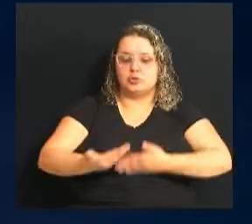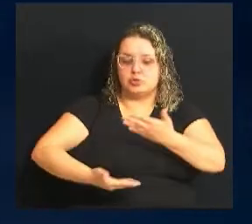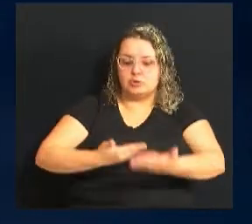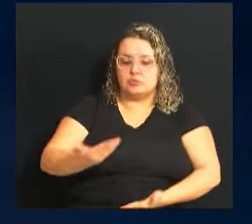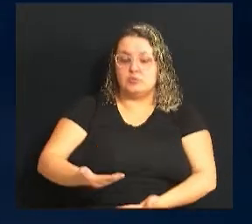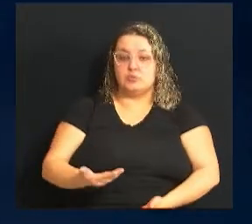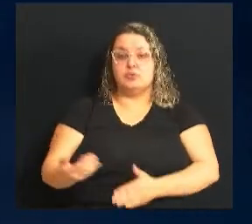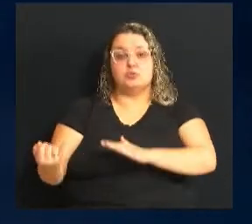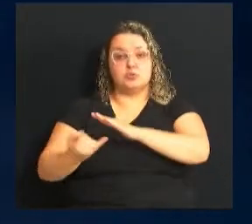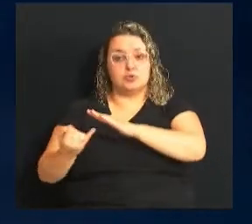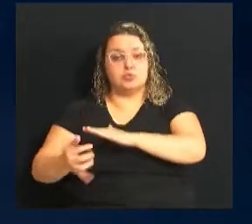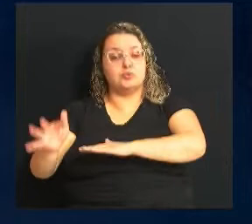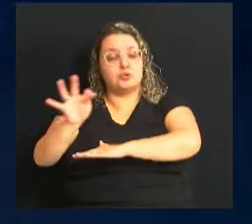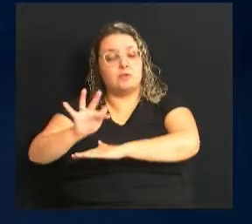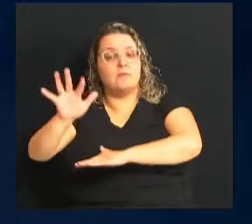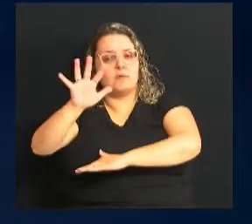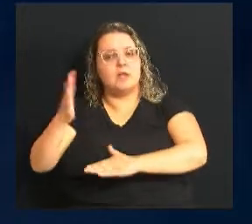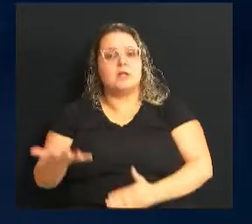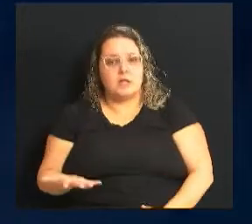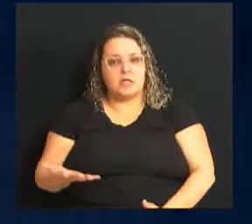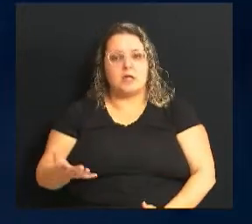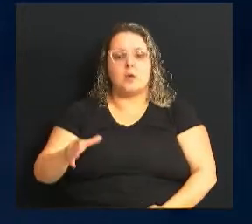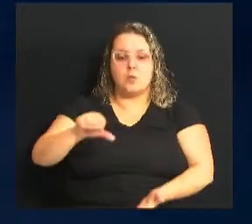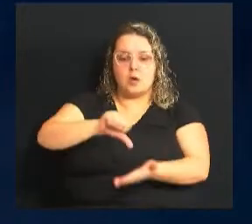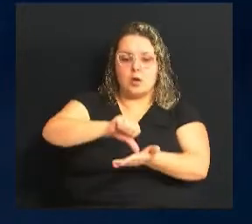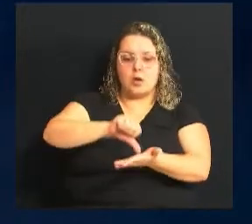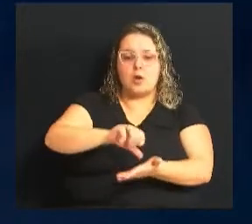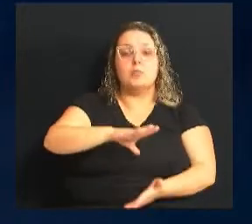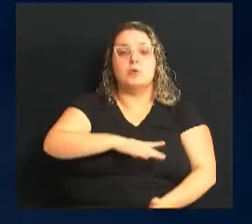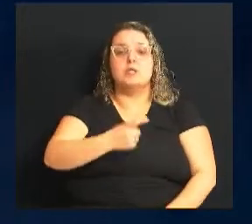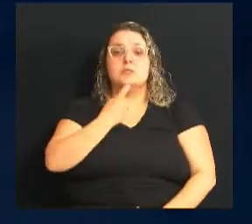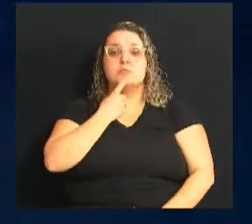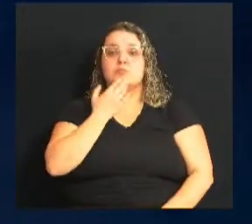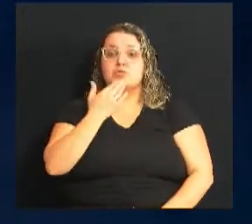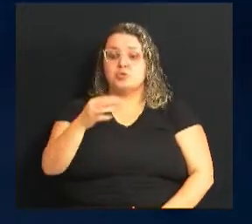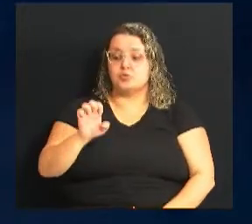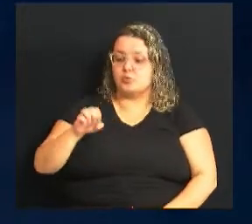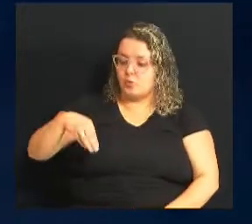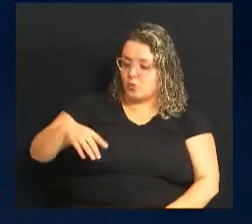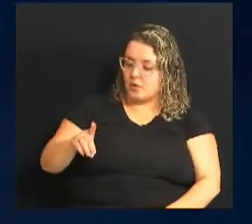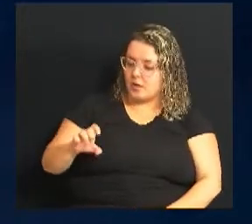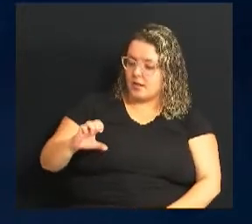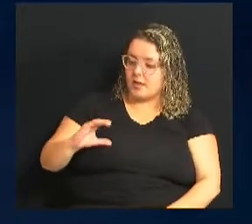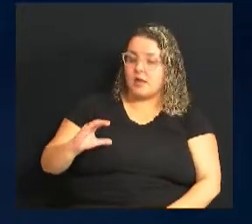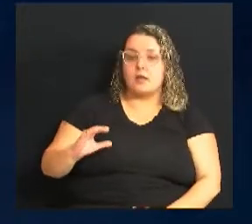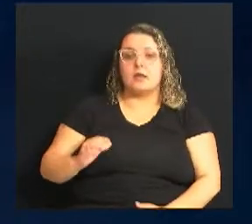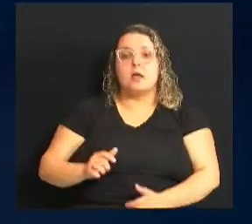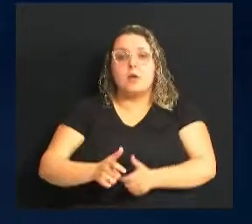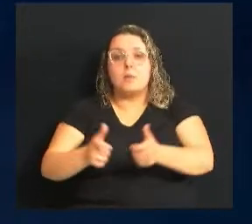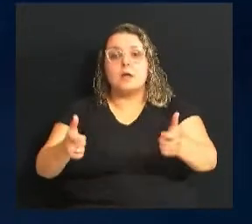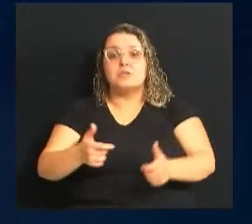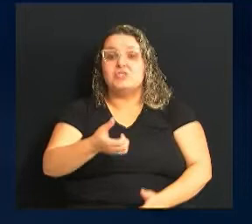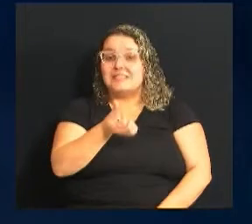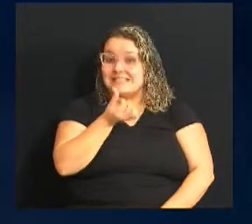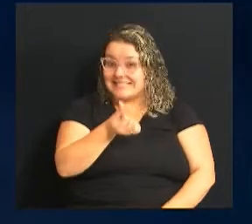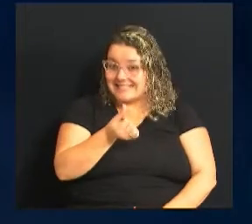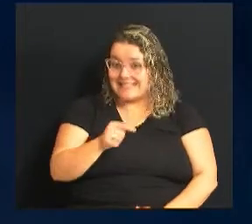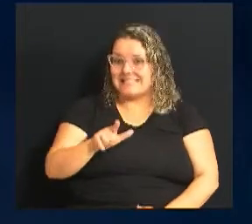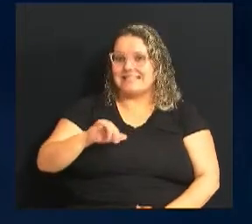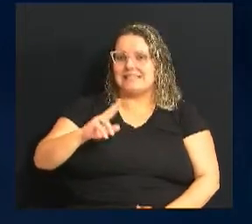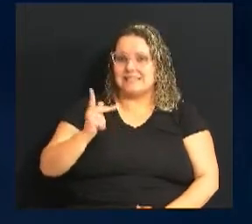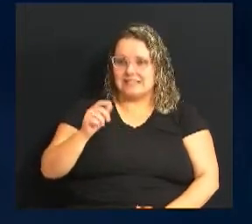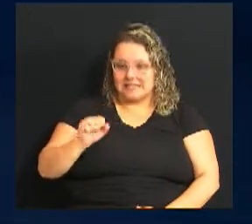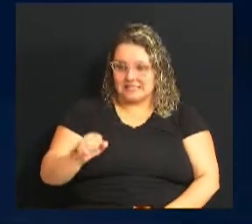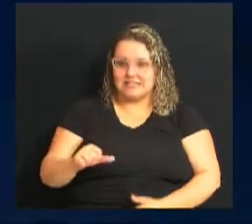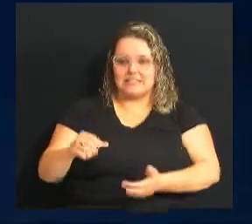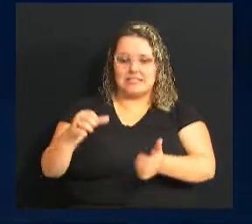Federal de São Paulo, Campus Campinas, pedindo à INDEC um aumento da oferta de 6 linhas de ônibus que atendem o campus.